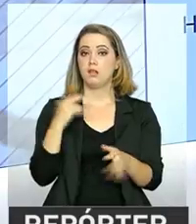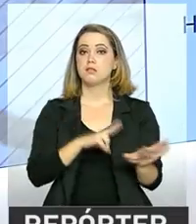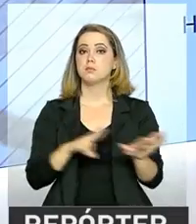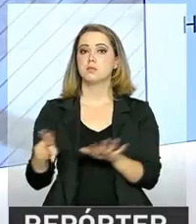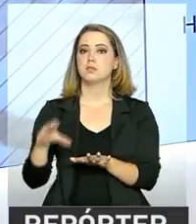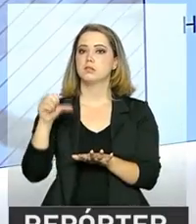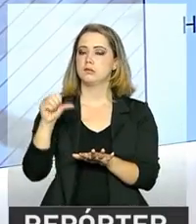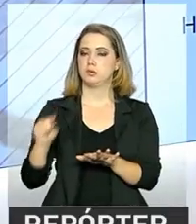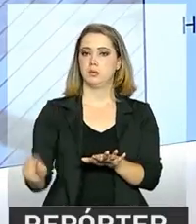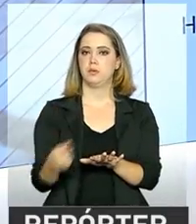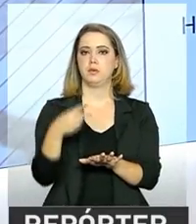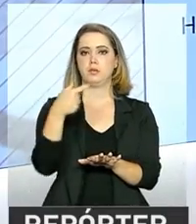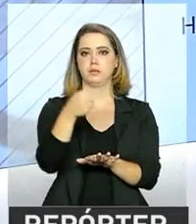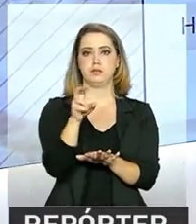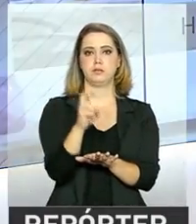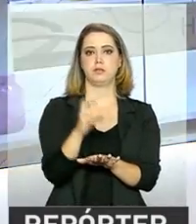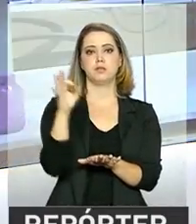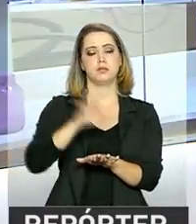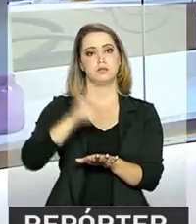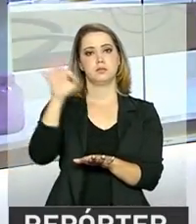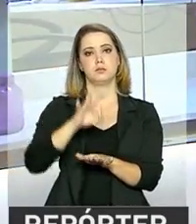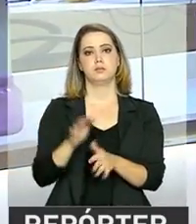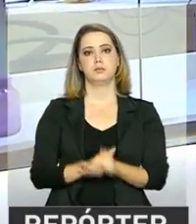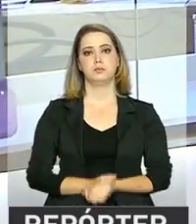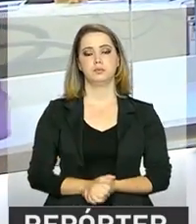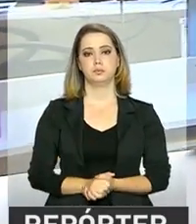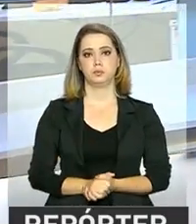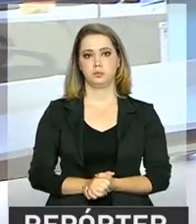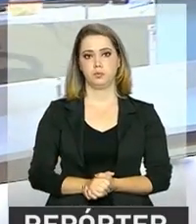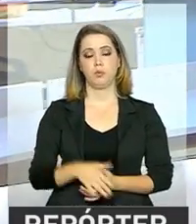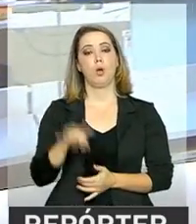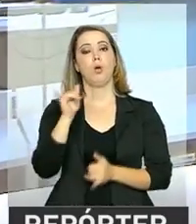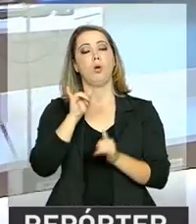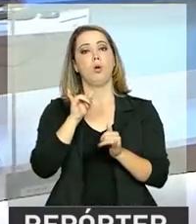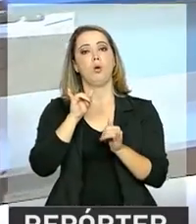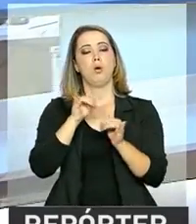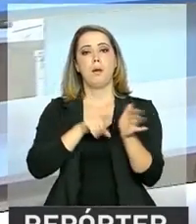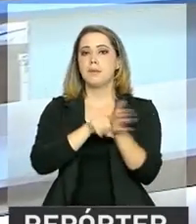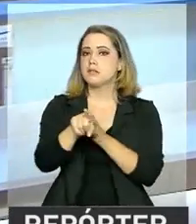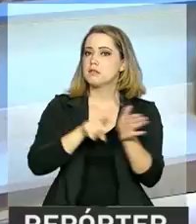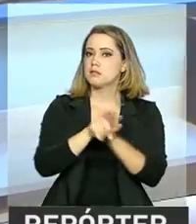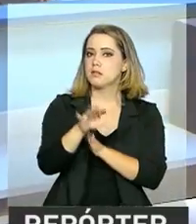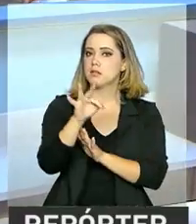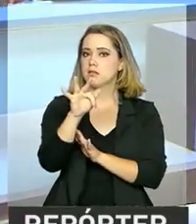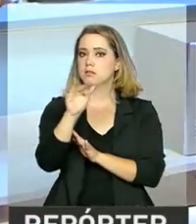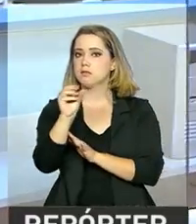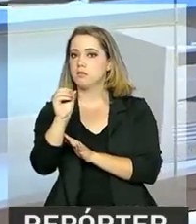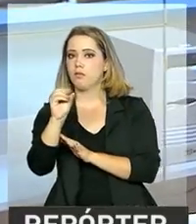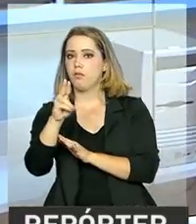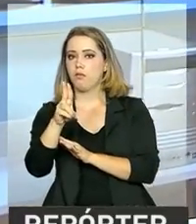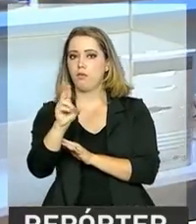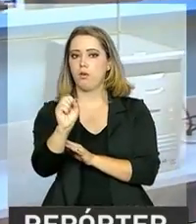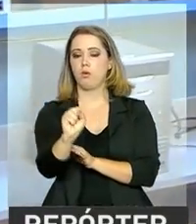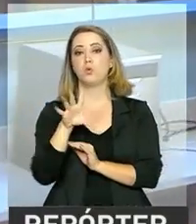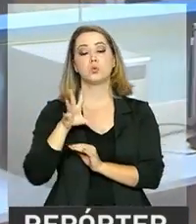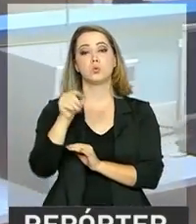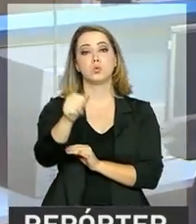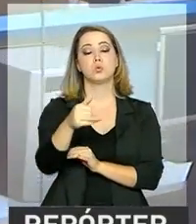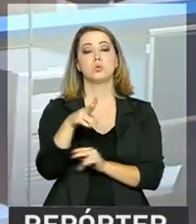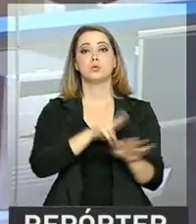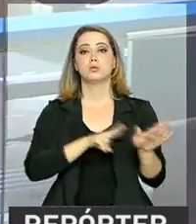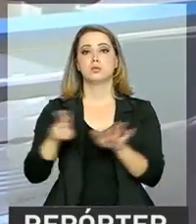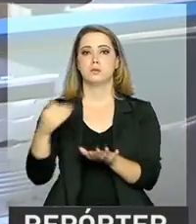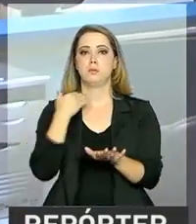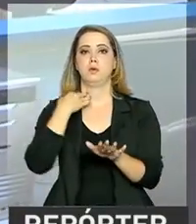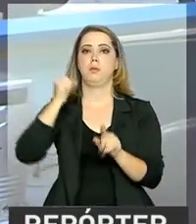estimativa era de 9 75% o boletim Fox é uma pesquisa feita toda semana pelo banco central com mais